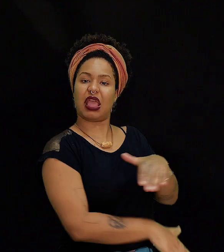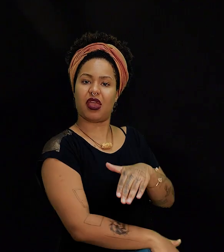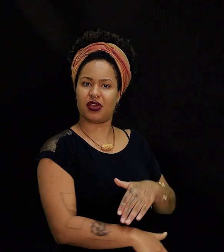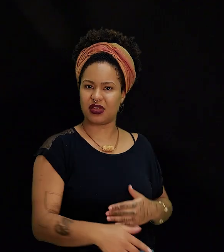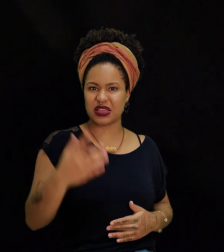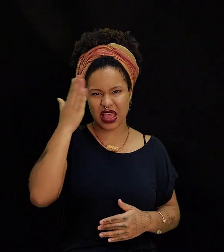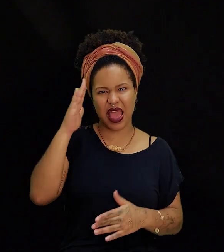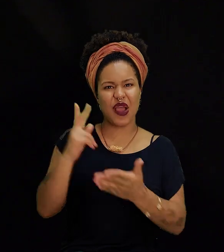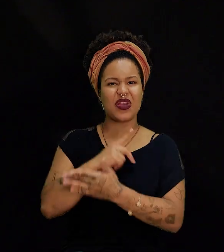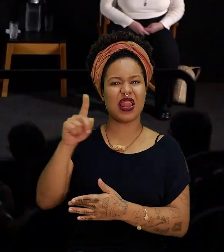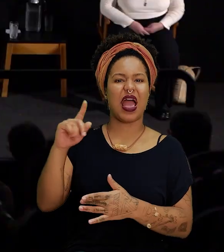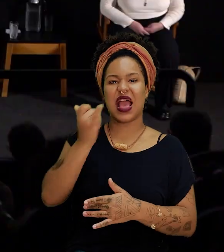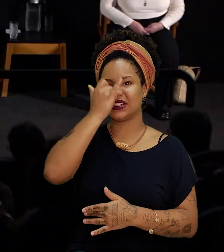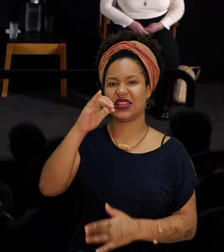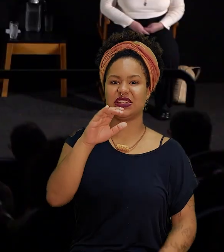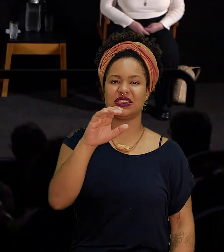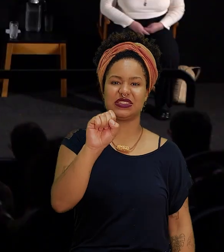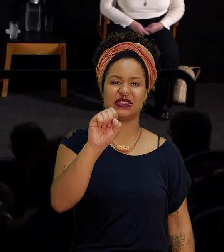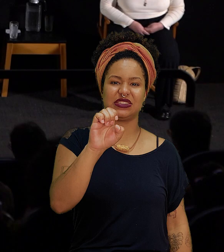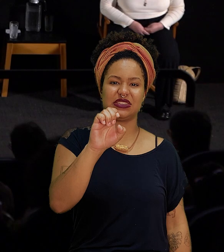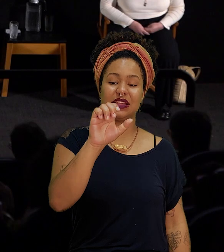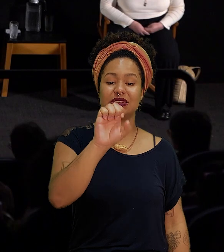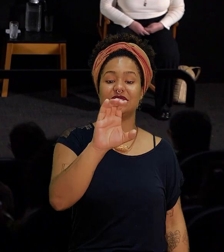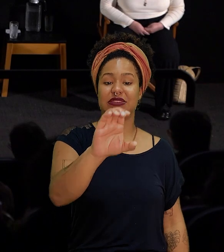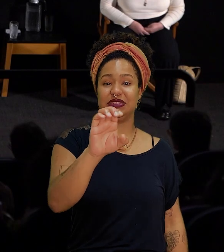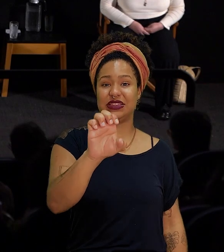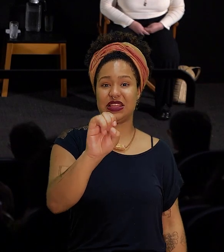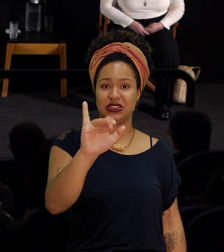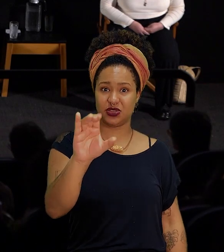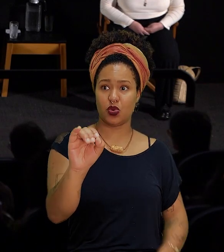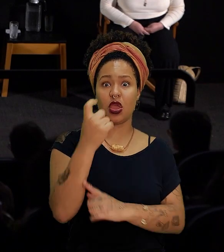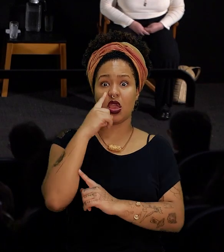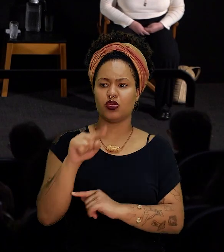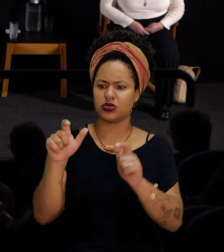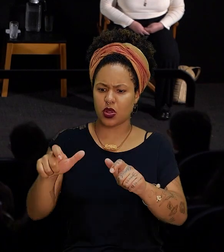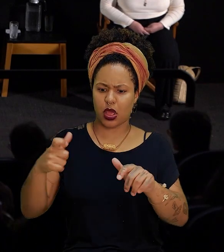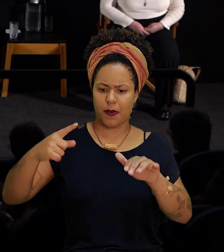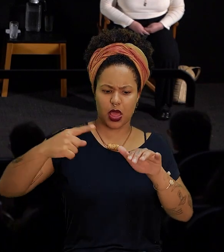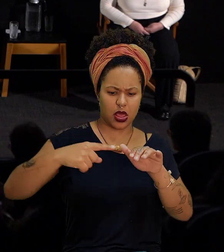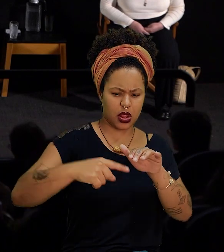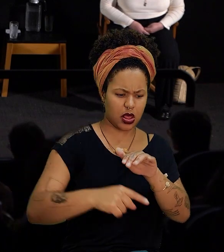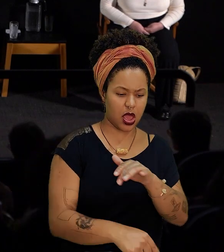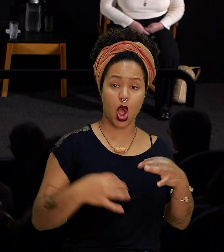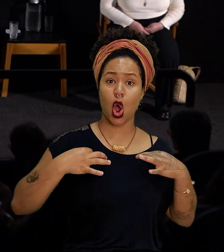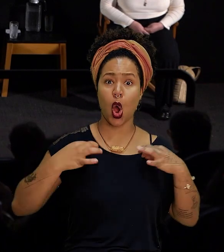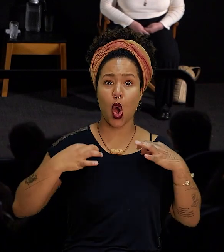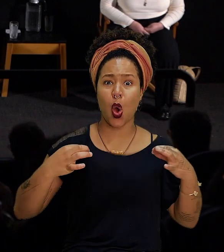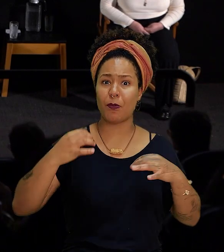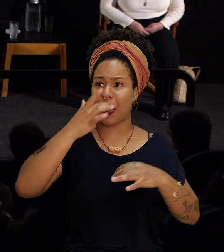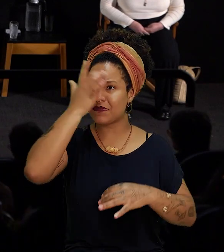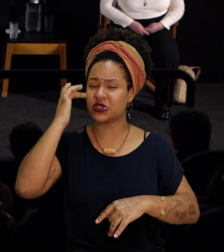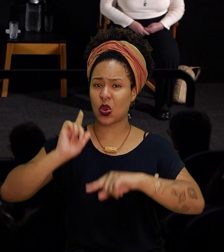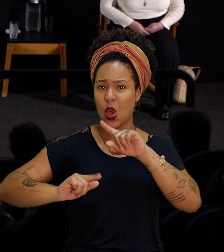Se a gente pensar aquele acidente com Césio, que eram uns negocinhos desse tamanho, deu não sei quantos quilômetros de terra enterrada ali, de roupa,